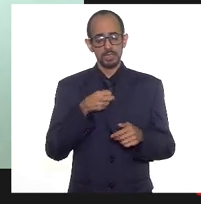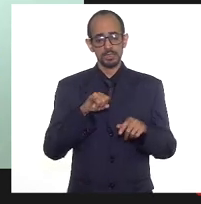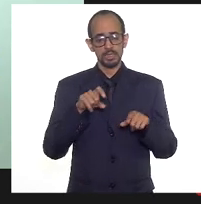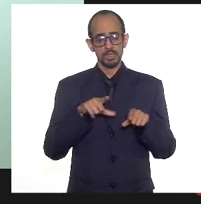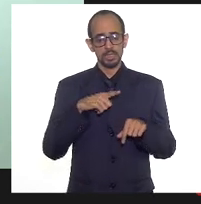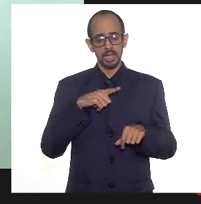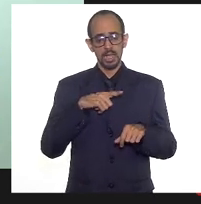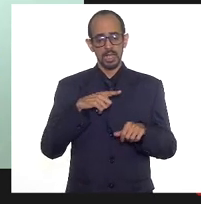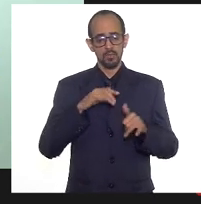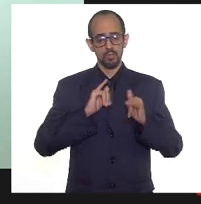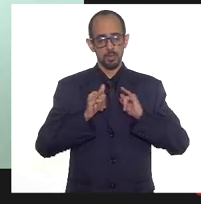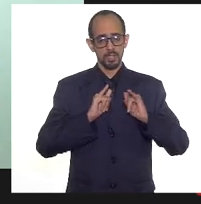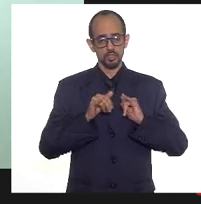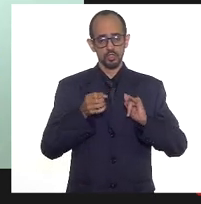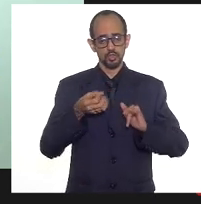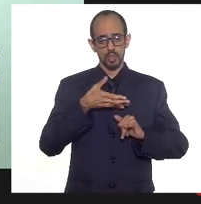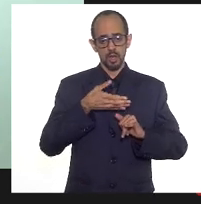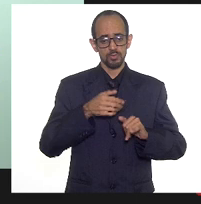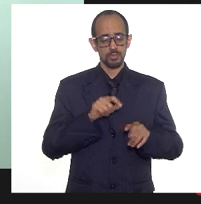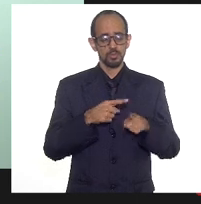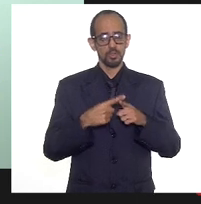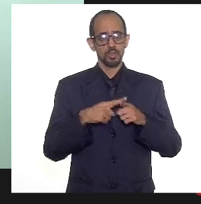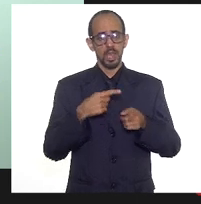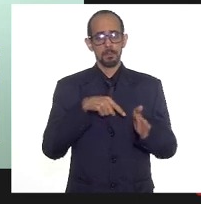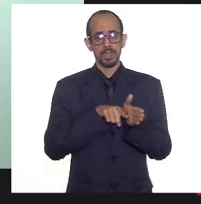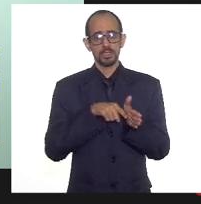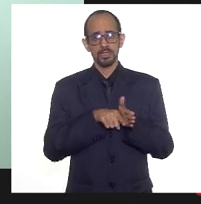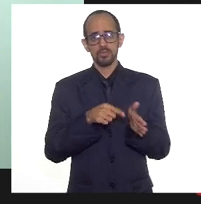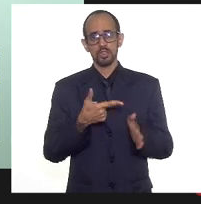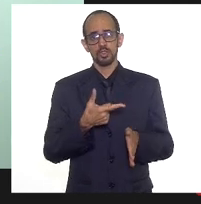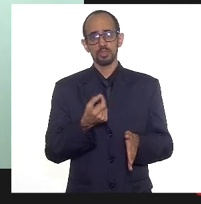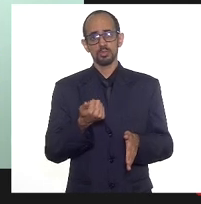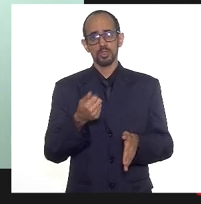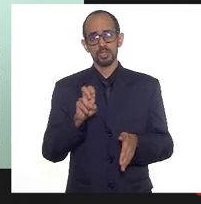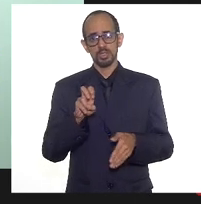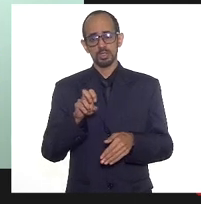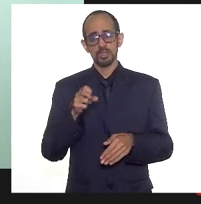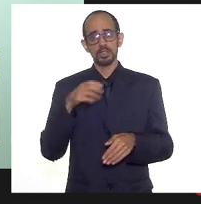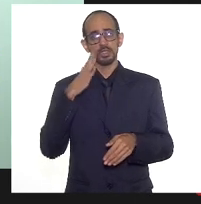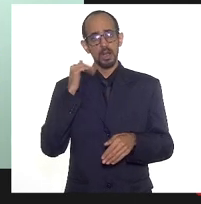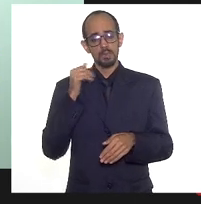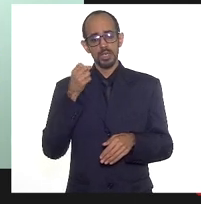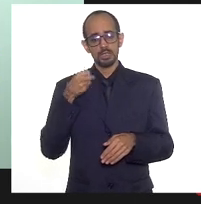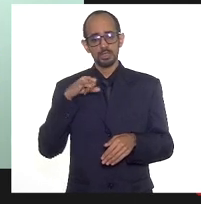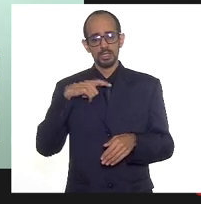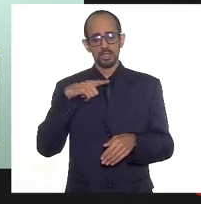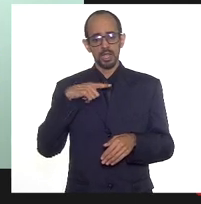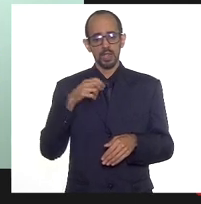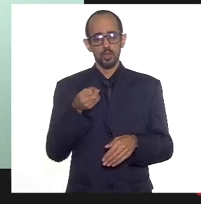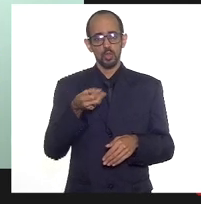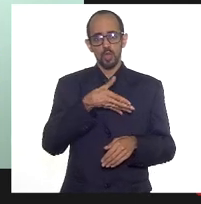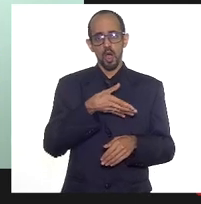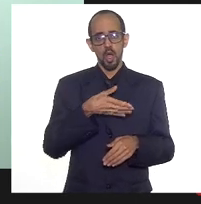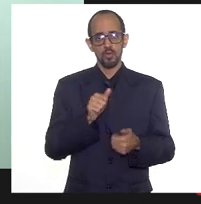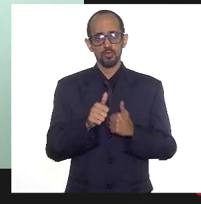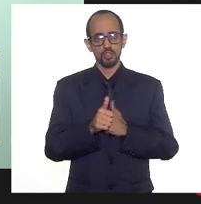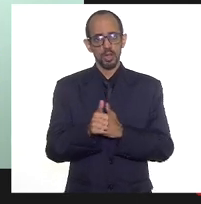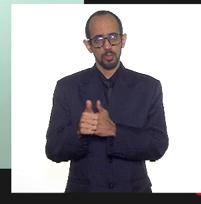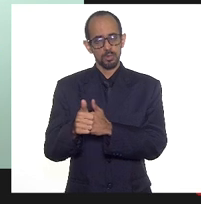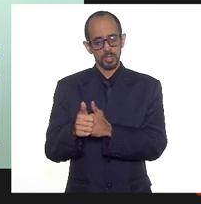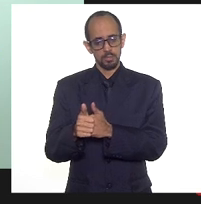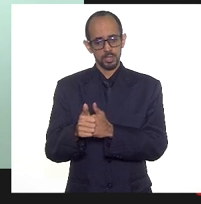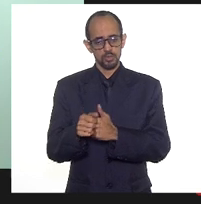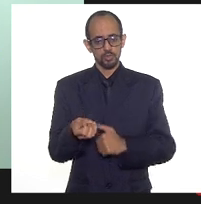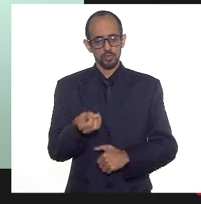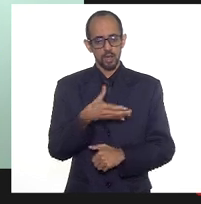que foi feita foi em 2015, se tem algo novo, recente, novos acompanhamentos, novas pesquisas. Eu